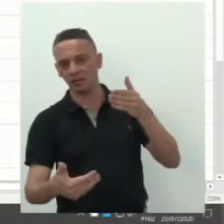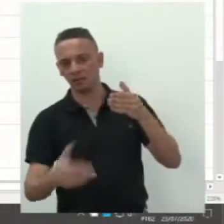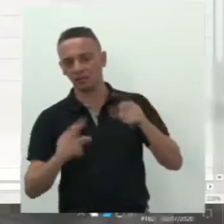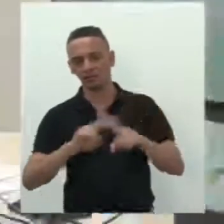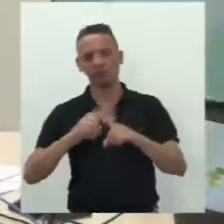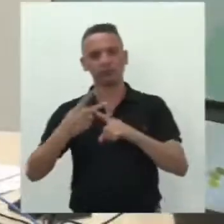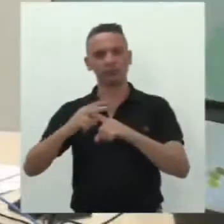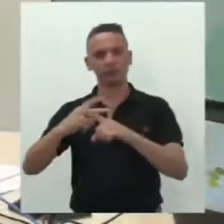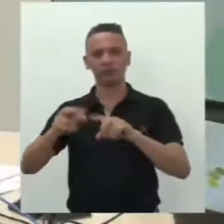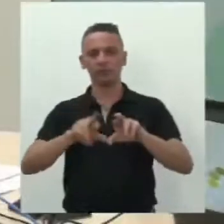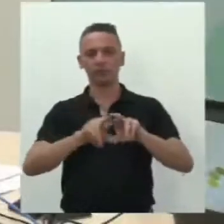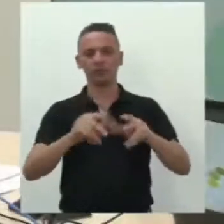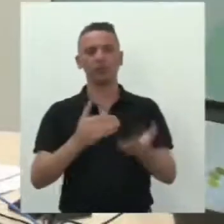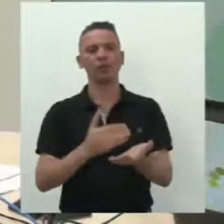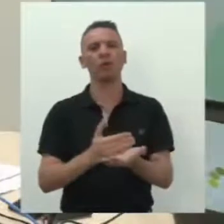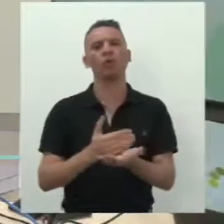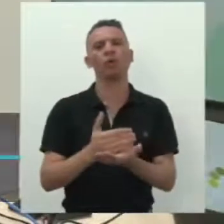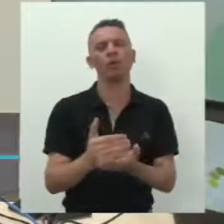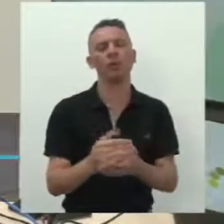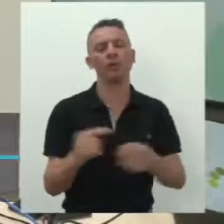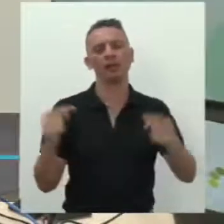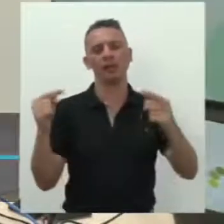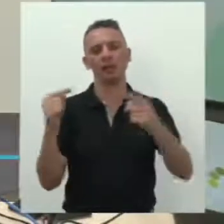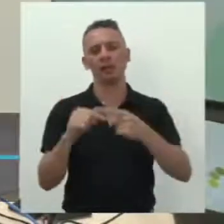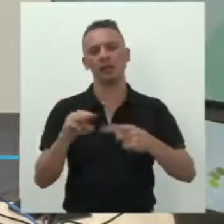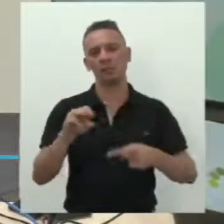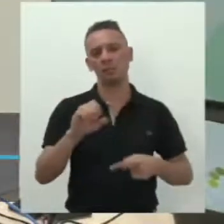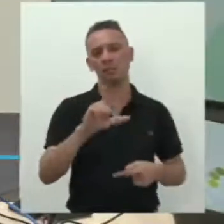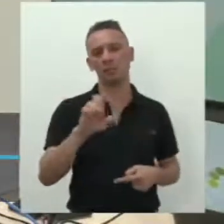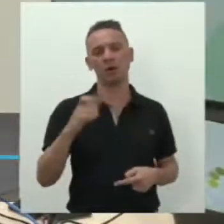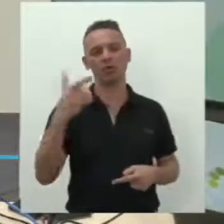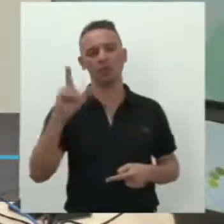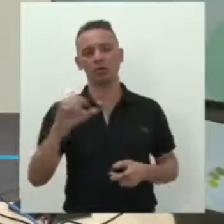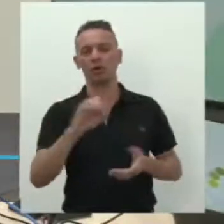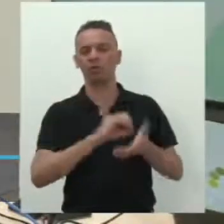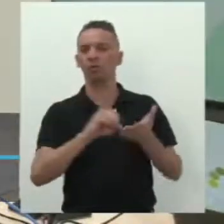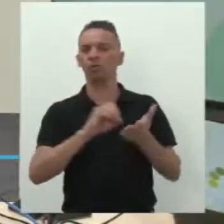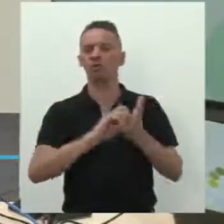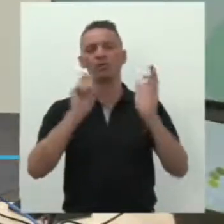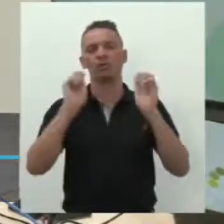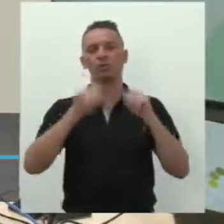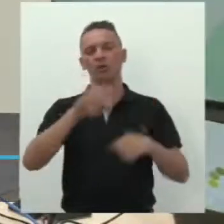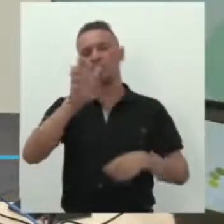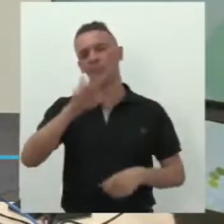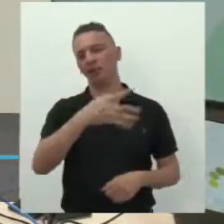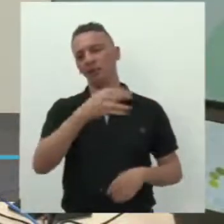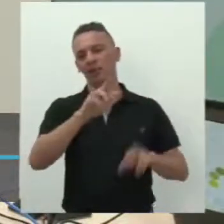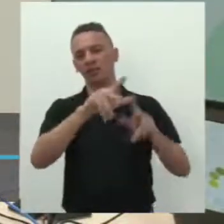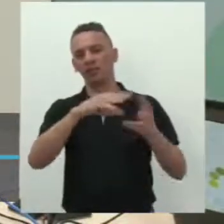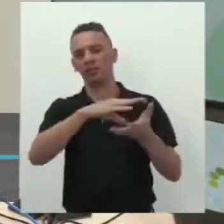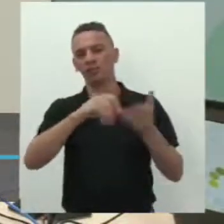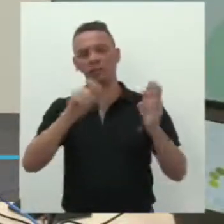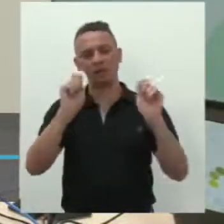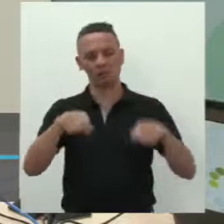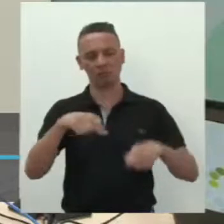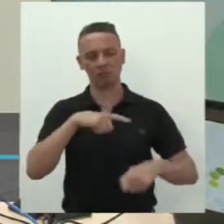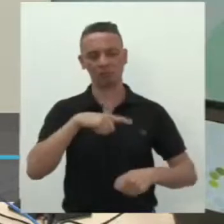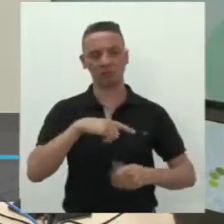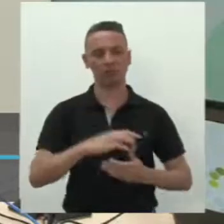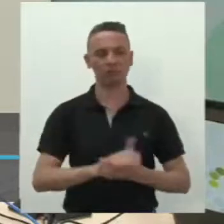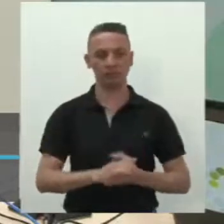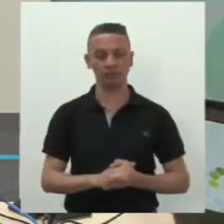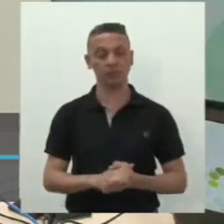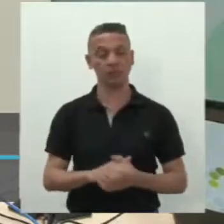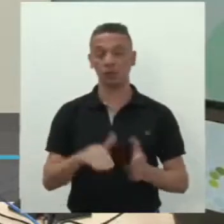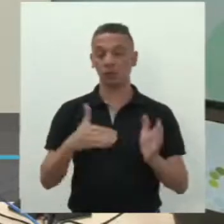planilha para utilizar ela como molde para outros orçamentos ou para outros tipos de planilha que você está fazendo, tá? Então, todas